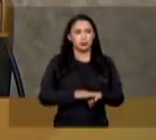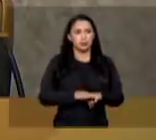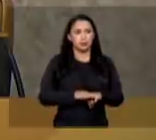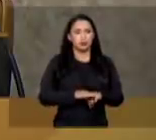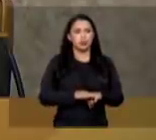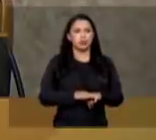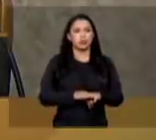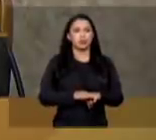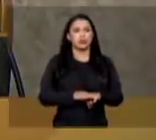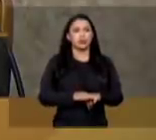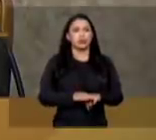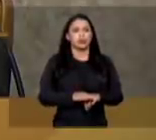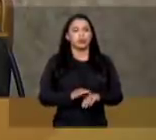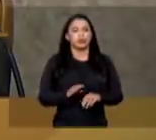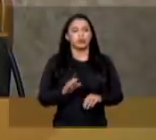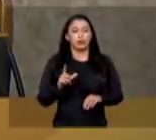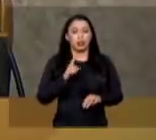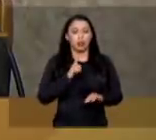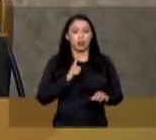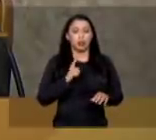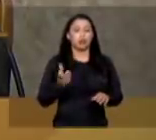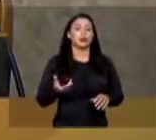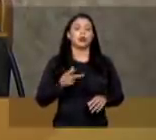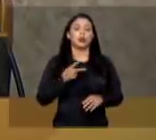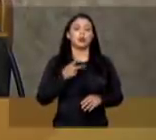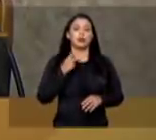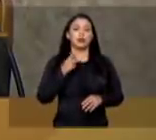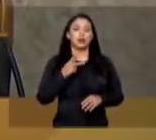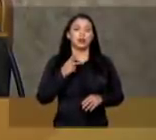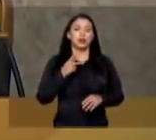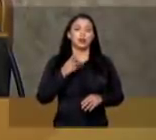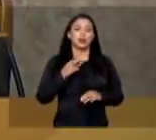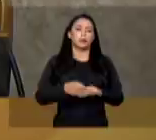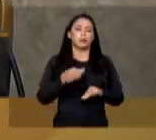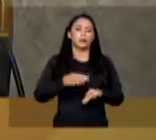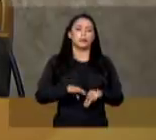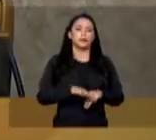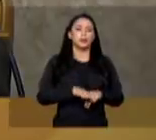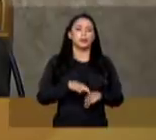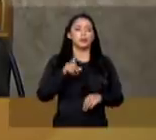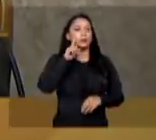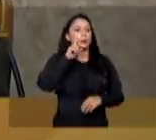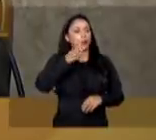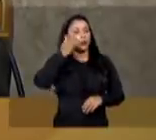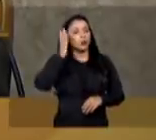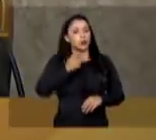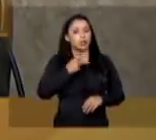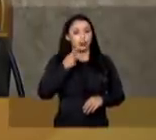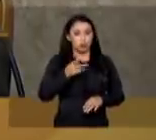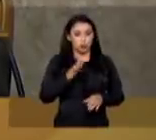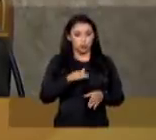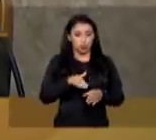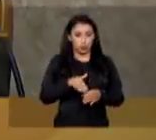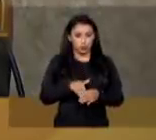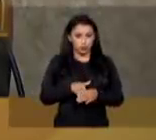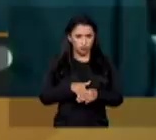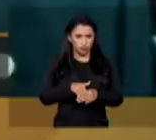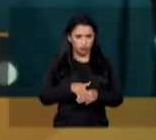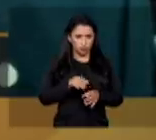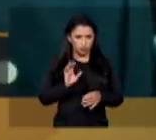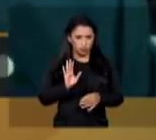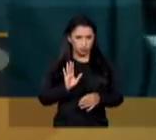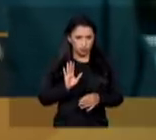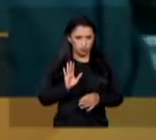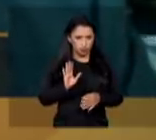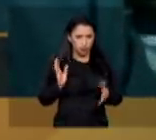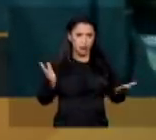Concedo a palavra agora ao ministro Marco Aurélio, que já se pronunciou no sentido de que, tendo em vista que... Presidente, a